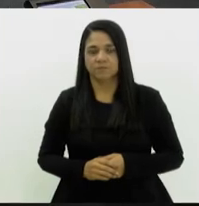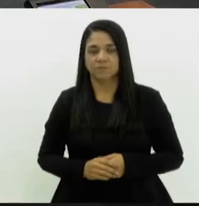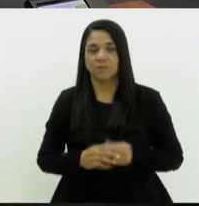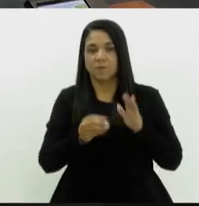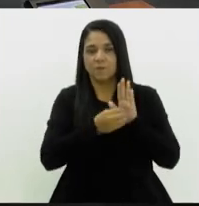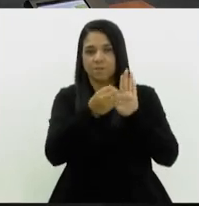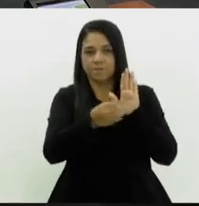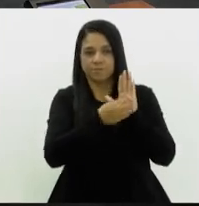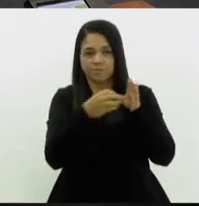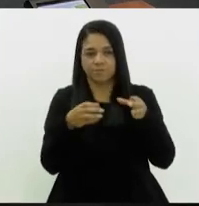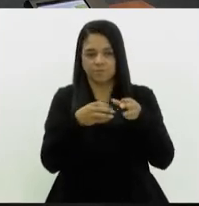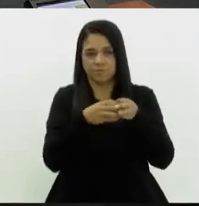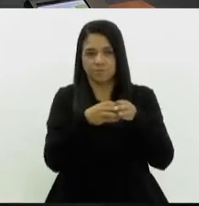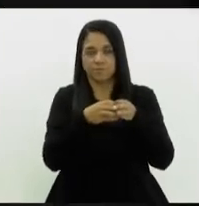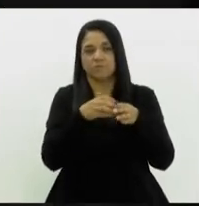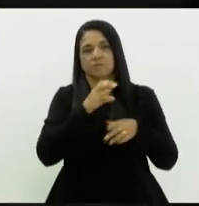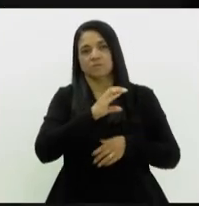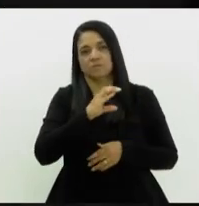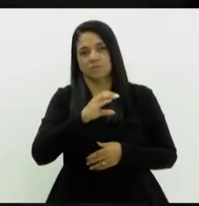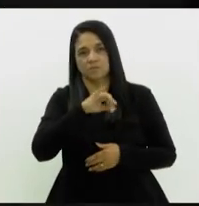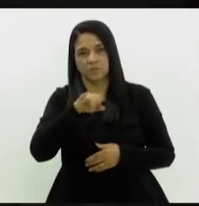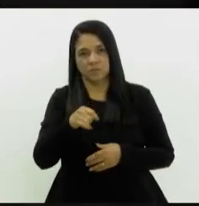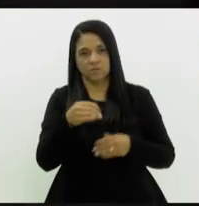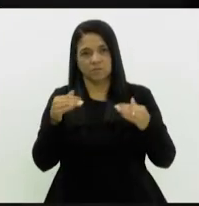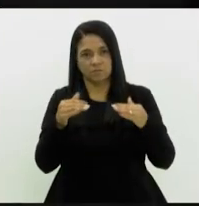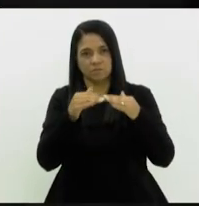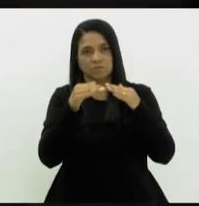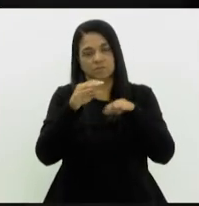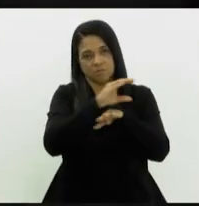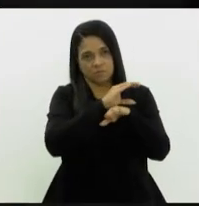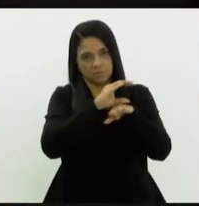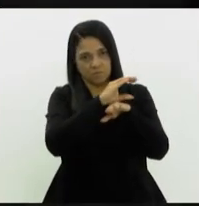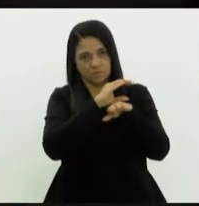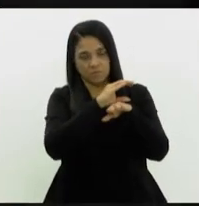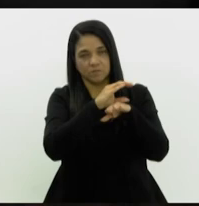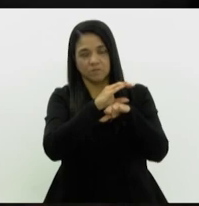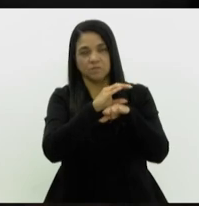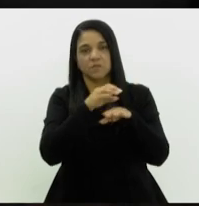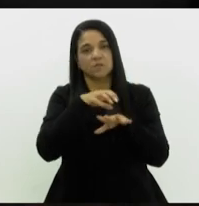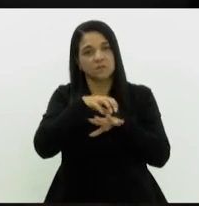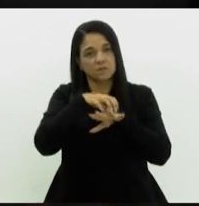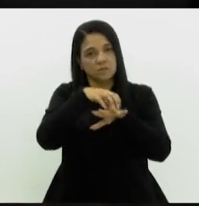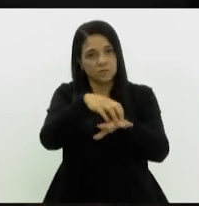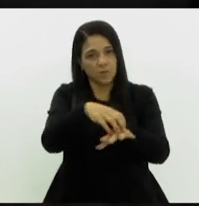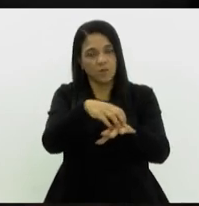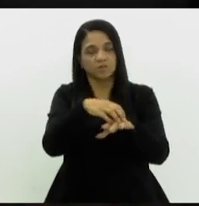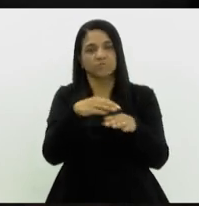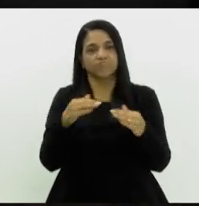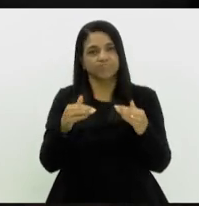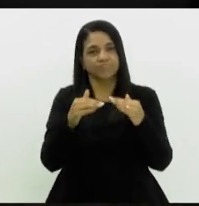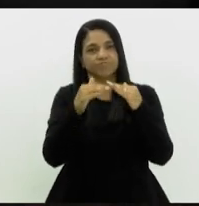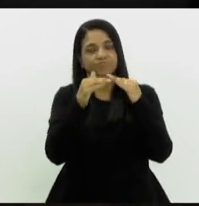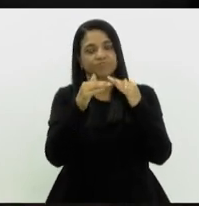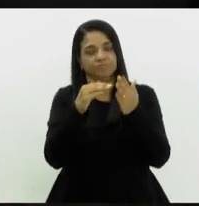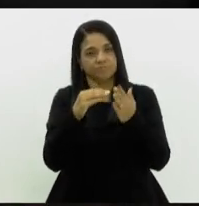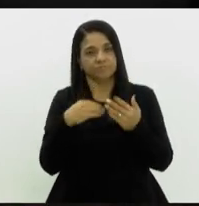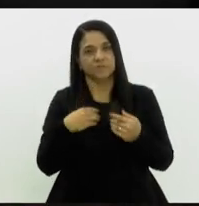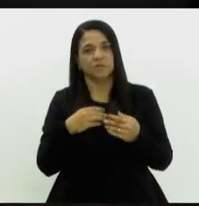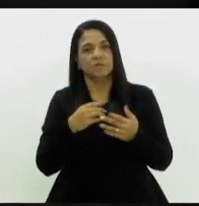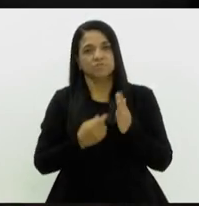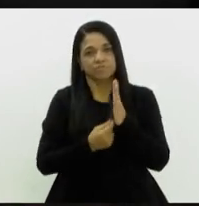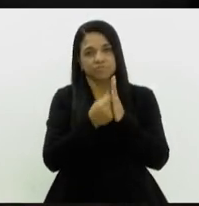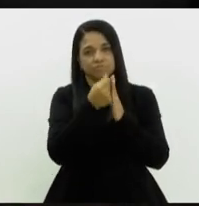Pareceres das comissões Constituição e Justiça pela constitucionalidade, de transportes favorável, educação favorável,